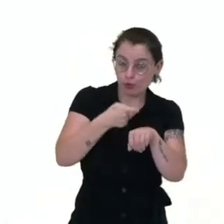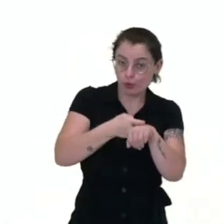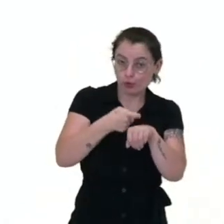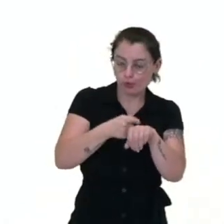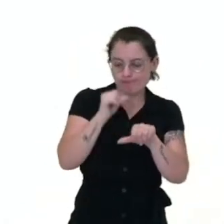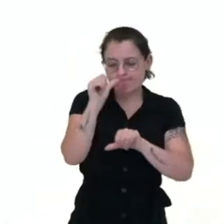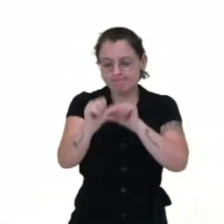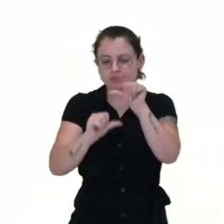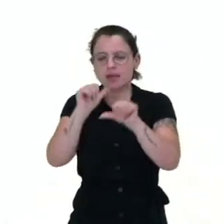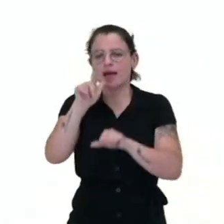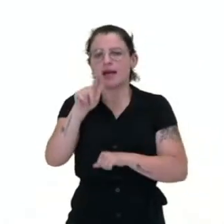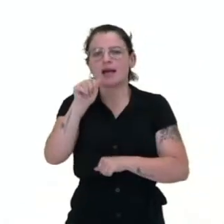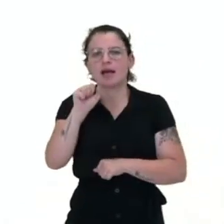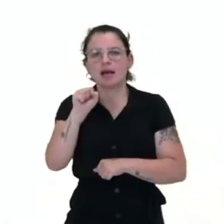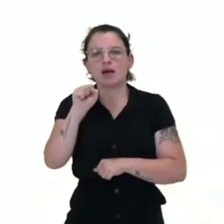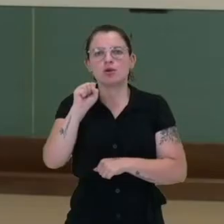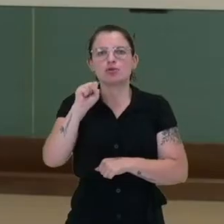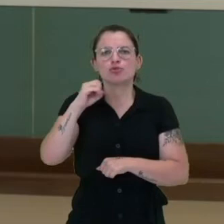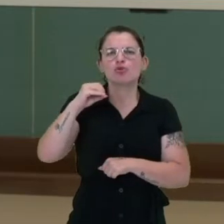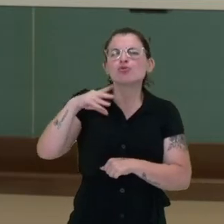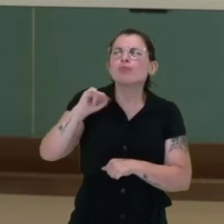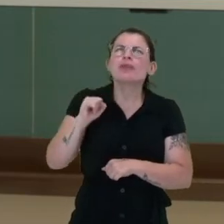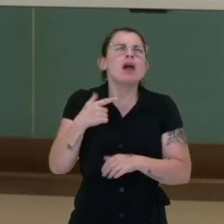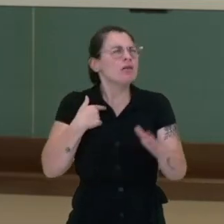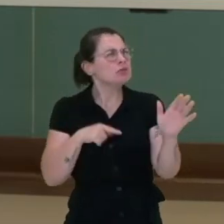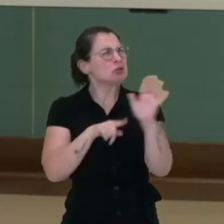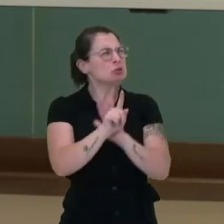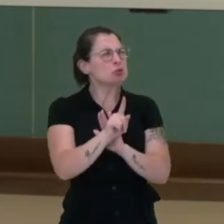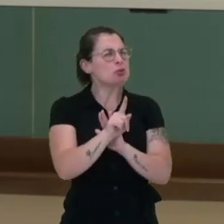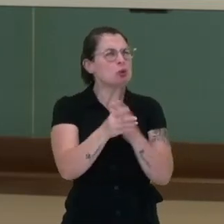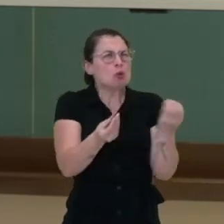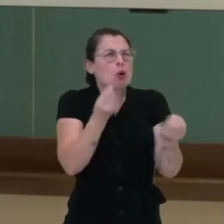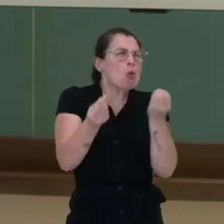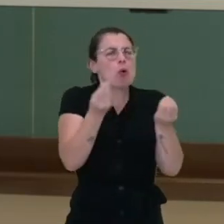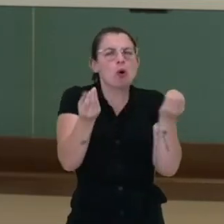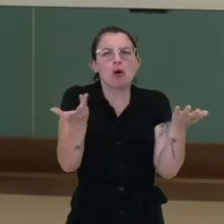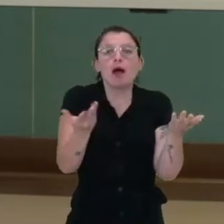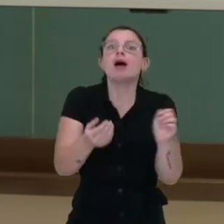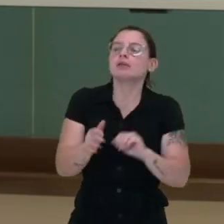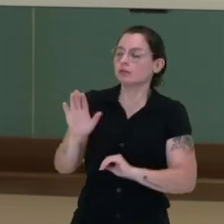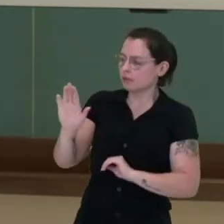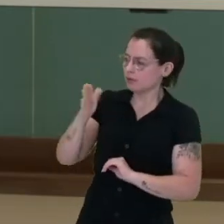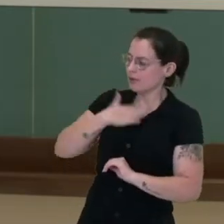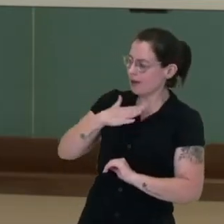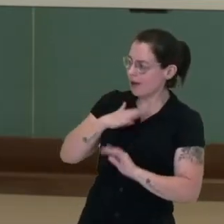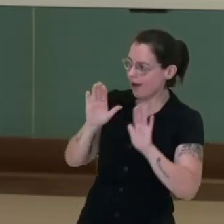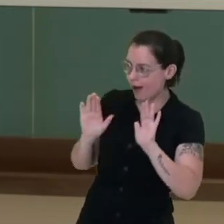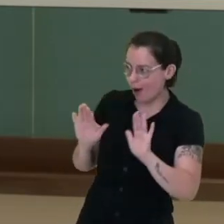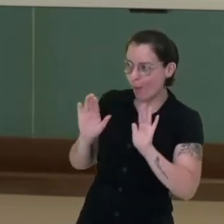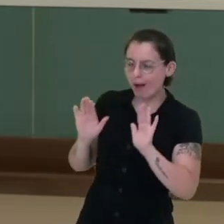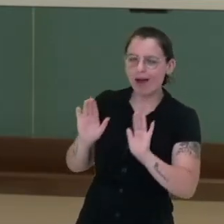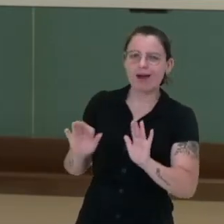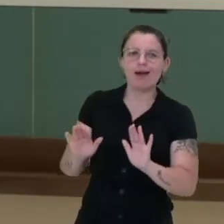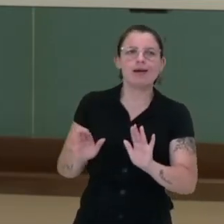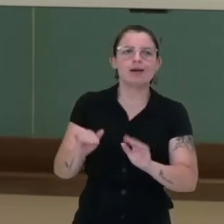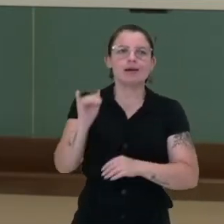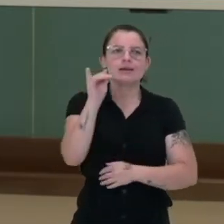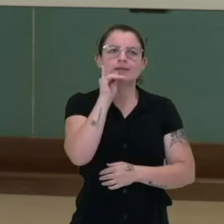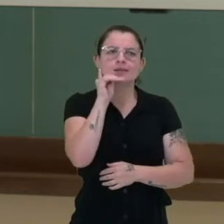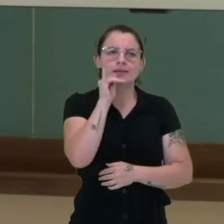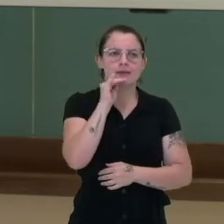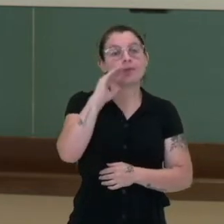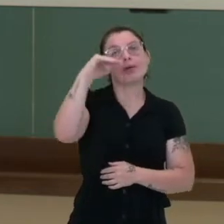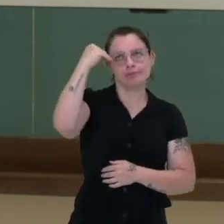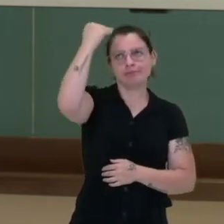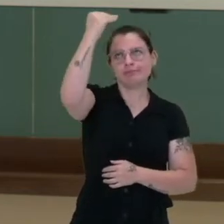estado gasoso. Calma, como assim, Fabiano? Do líquido para o sólido ou do sólido para o líquido eu